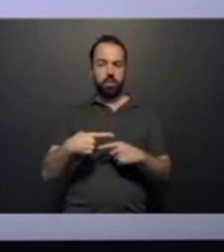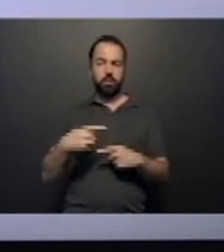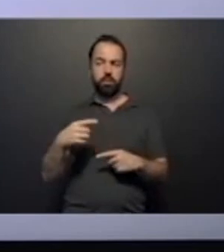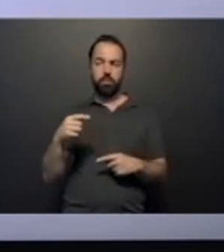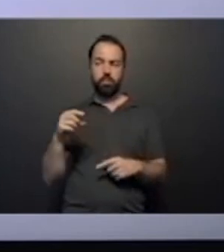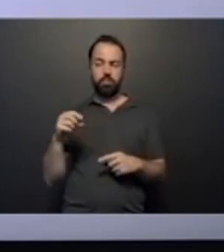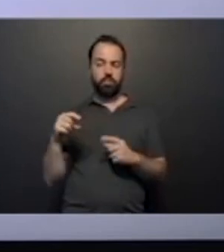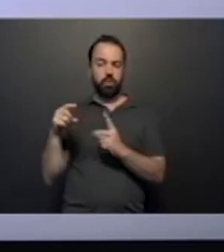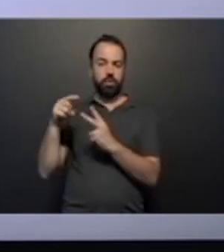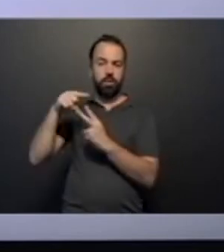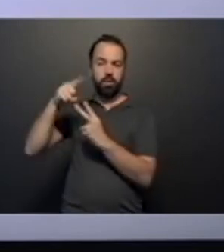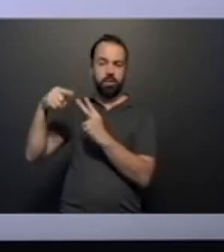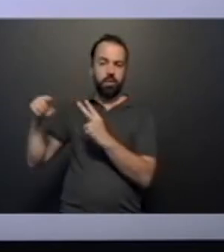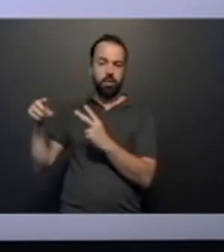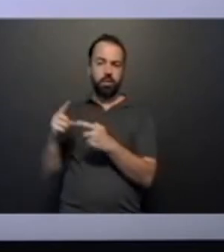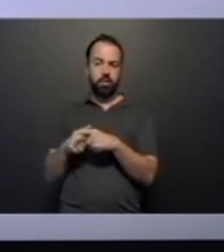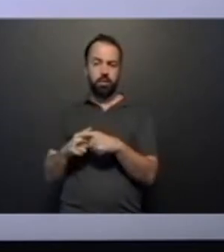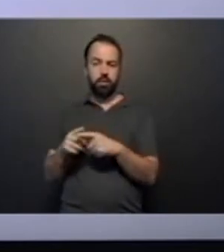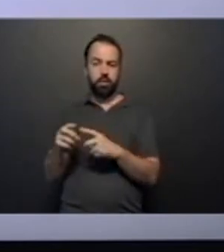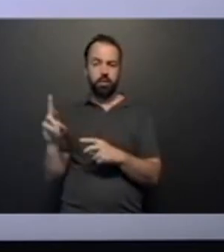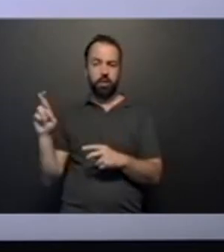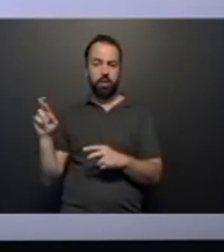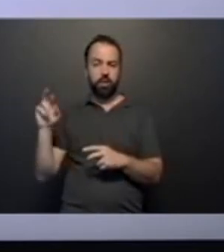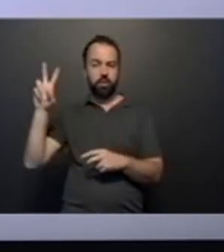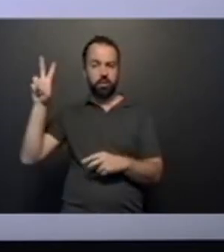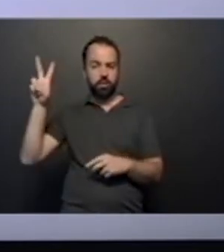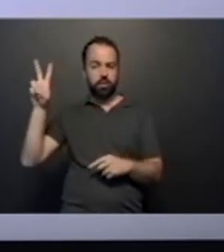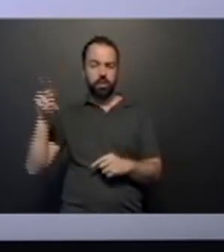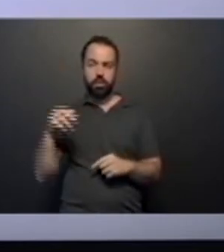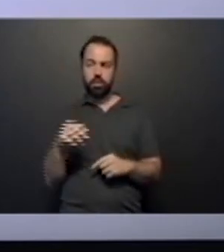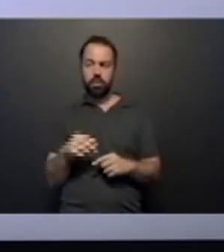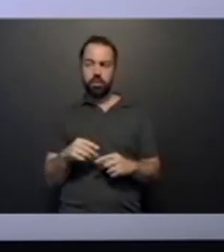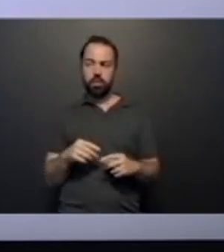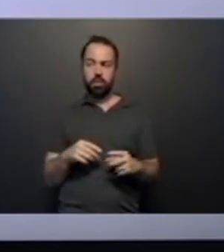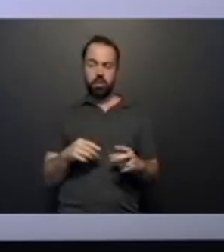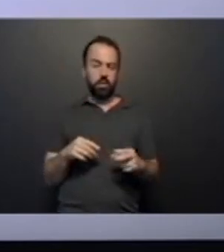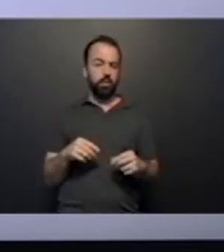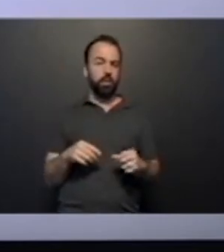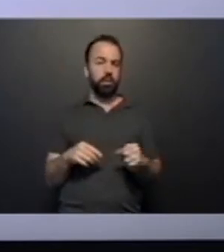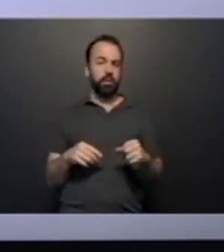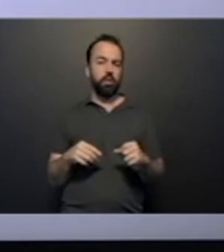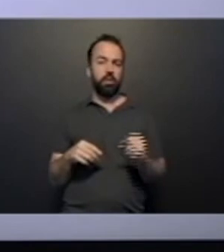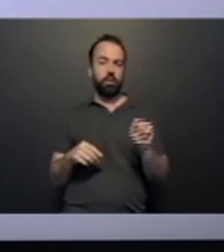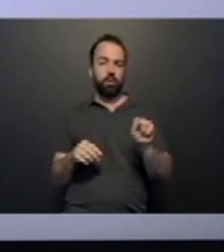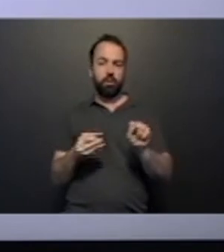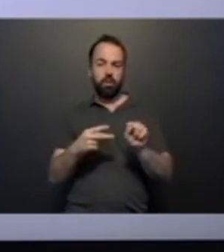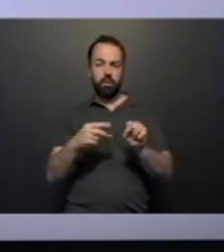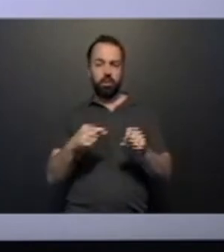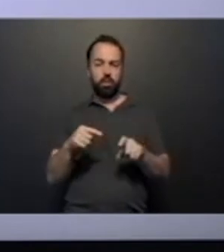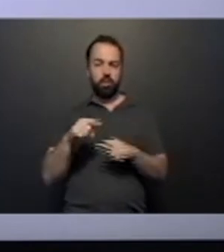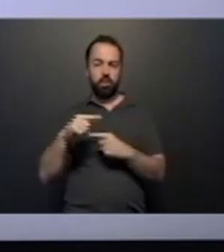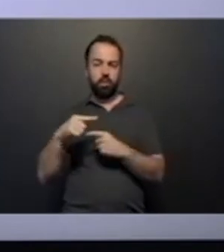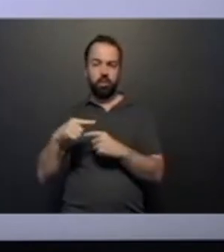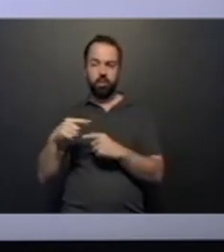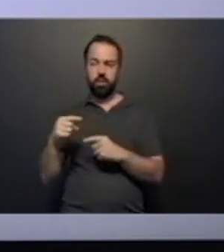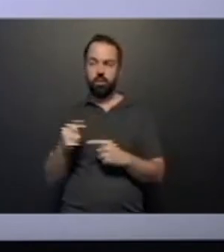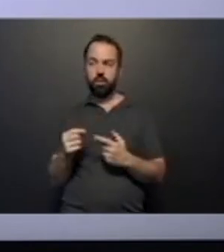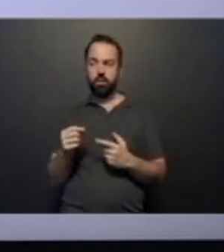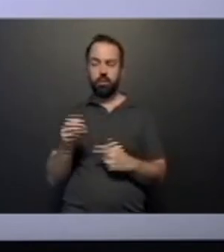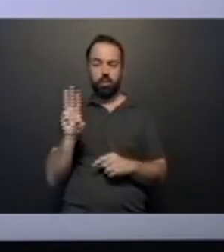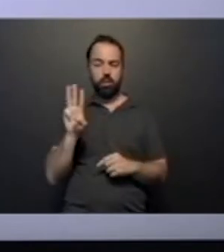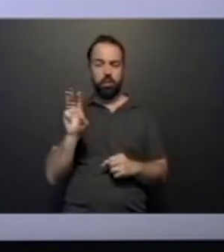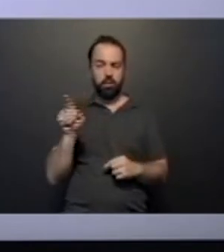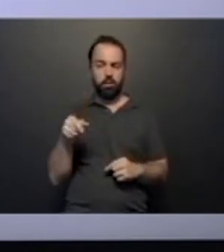valores o pi vale 3,14 e o raio vale 10 é